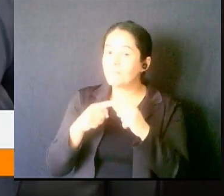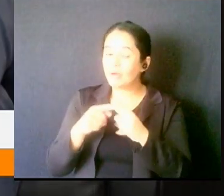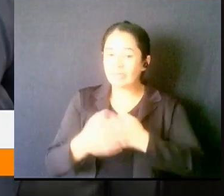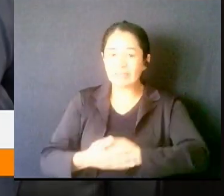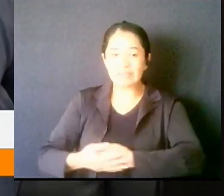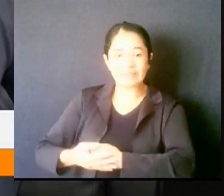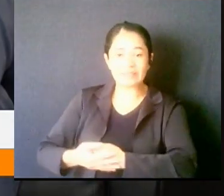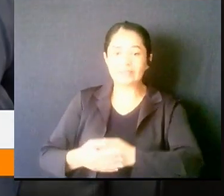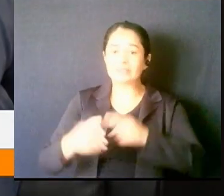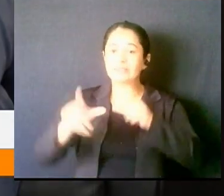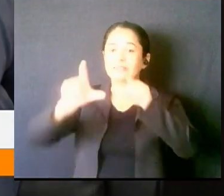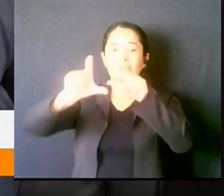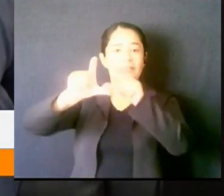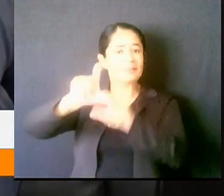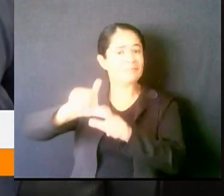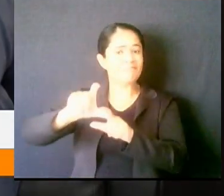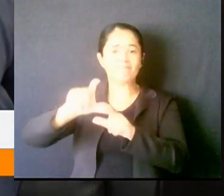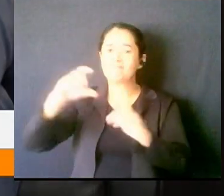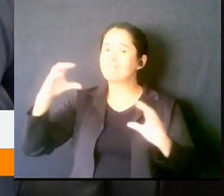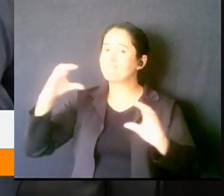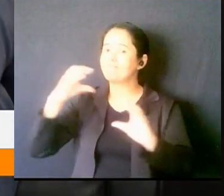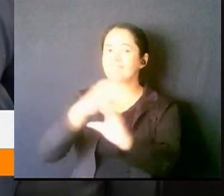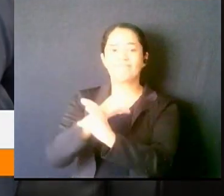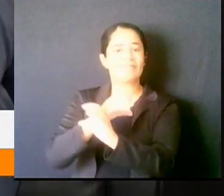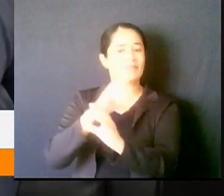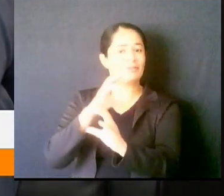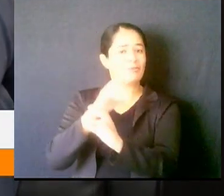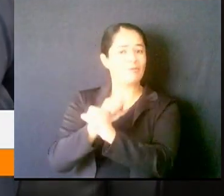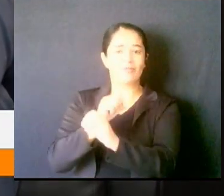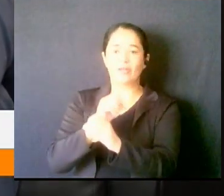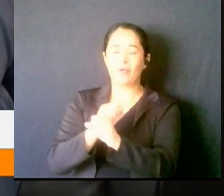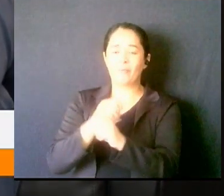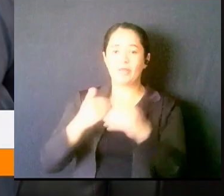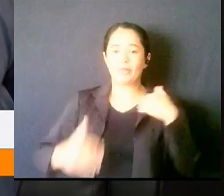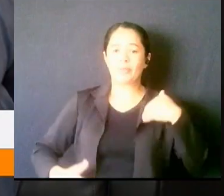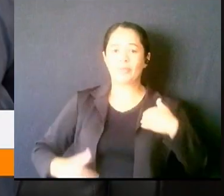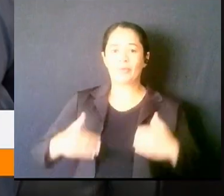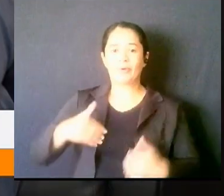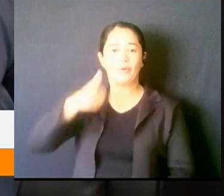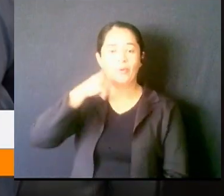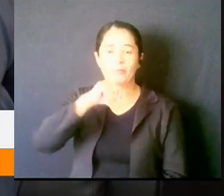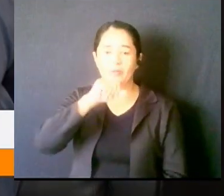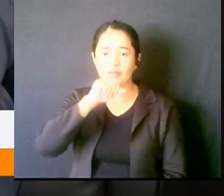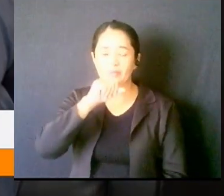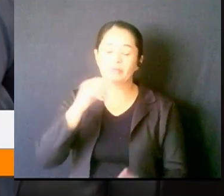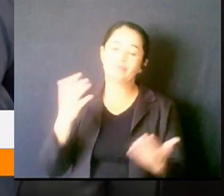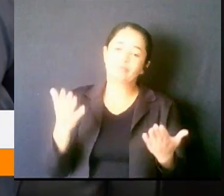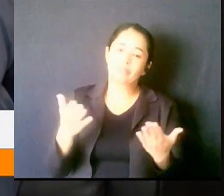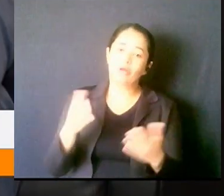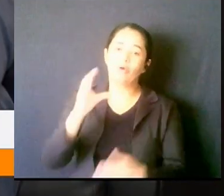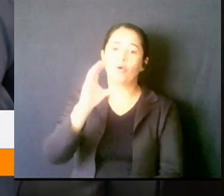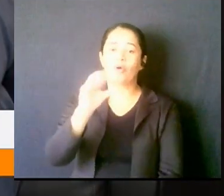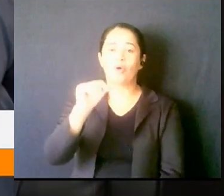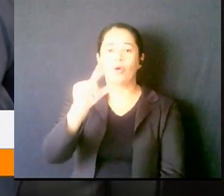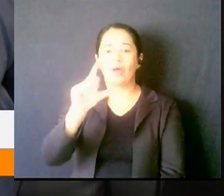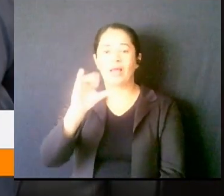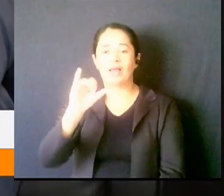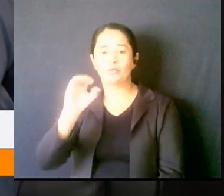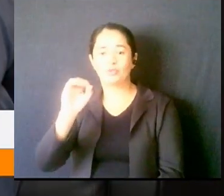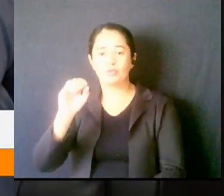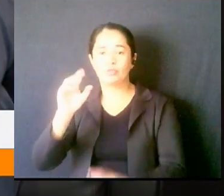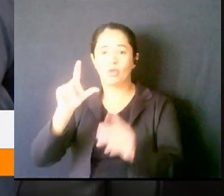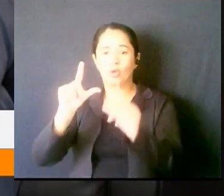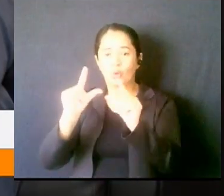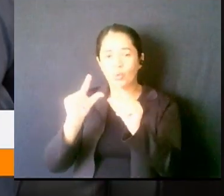do corpo da mãe. Então, vai ter uma diminuição de cálcio, por exemplo, para ir para o osso. E isso vai acarretar